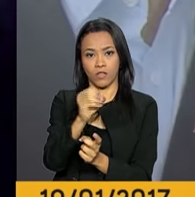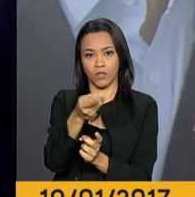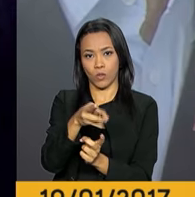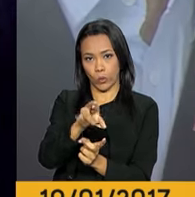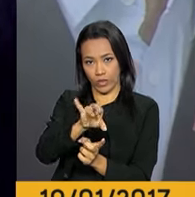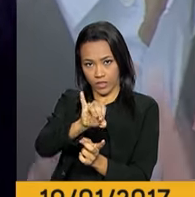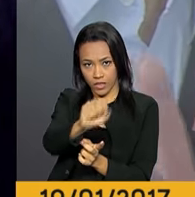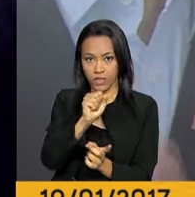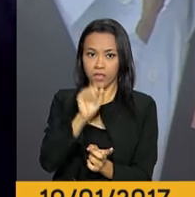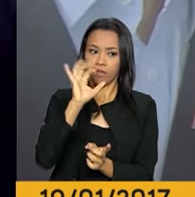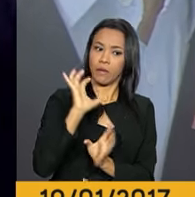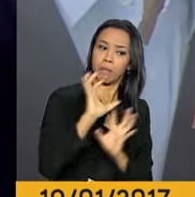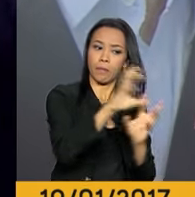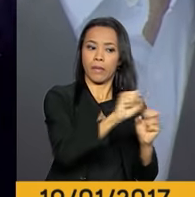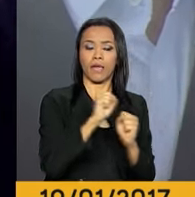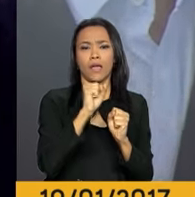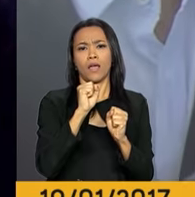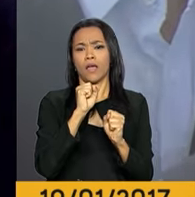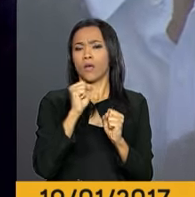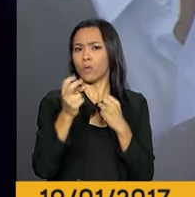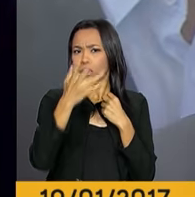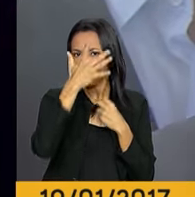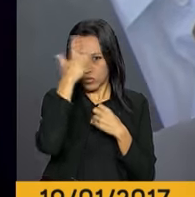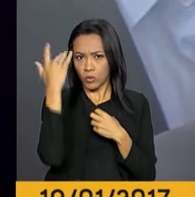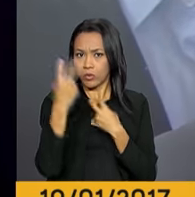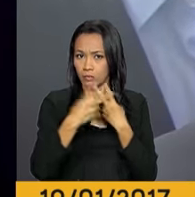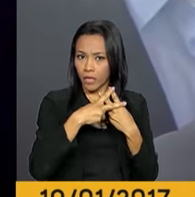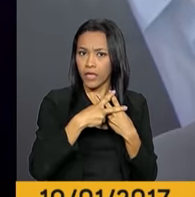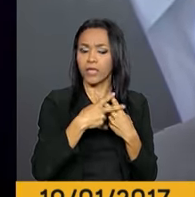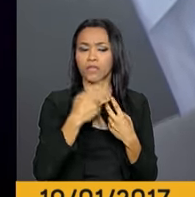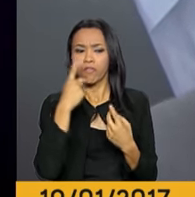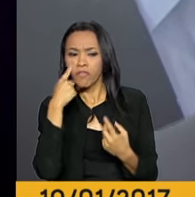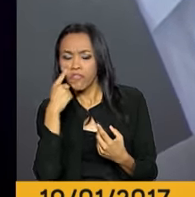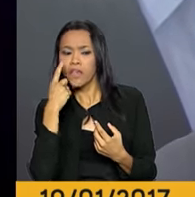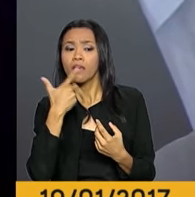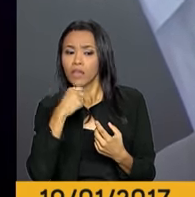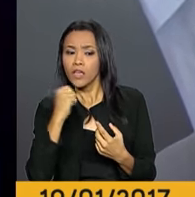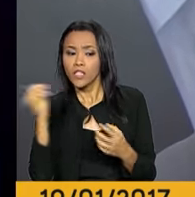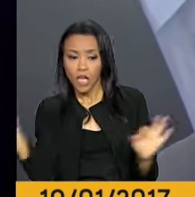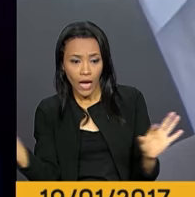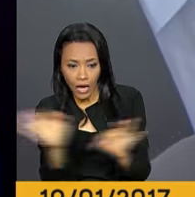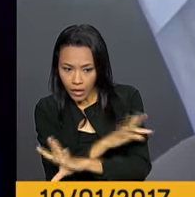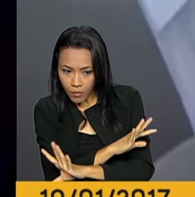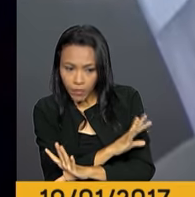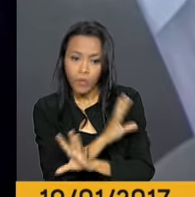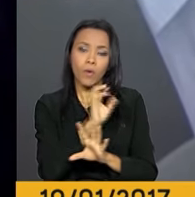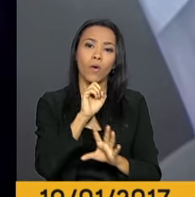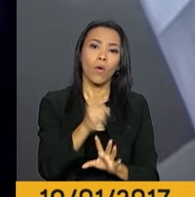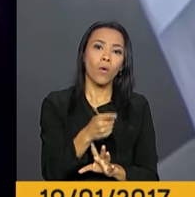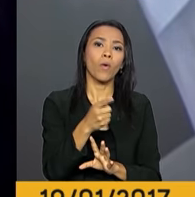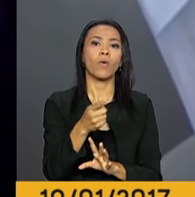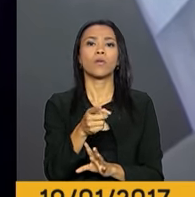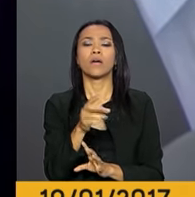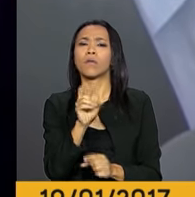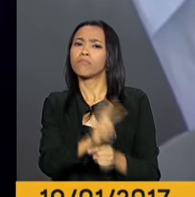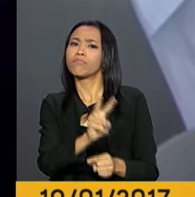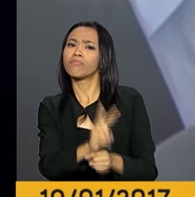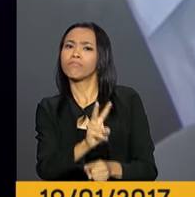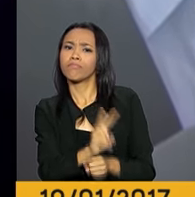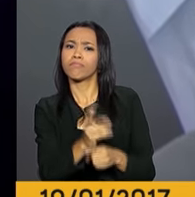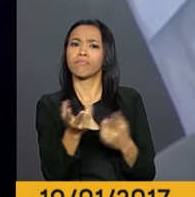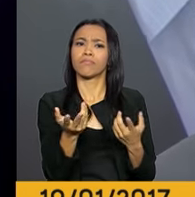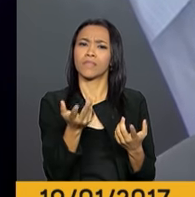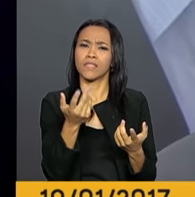apanhar os presos, isso em todos os estados, verificar aqueles que já cumpriram pena, quem tem ainda é preso provisório, que demanda